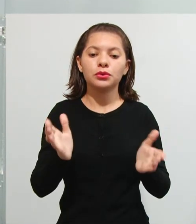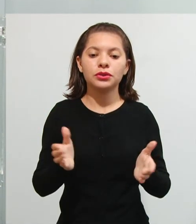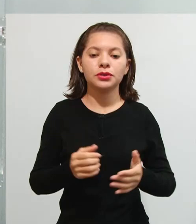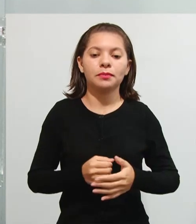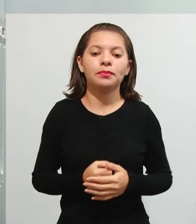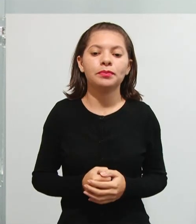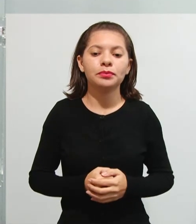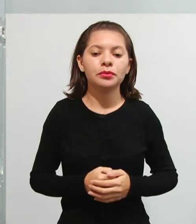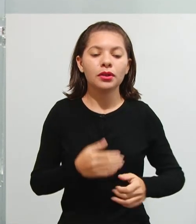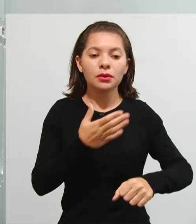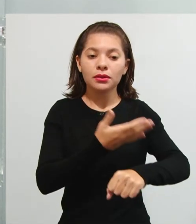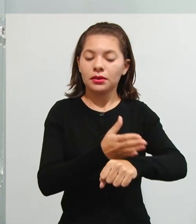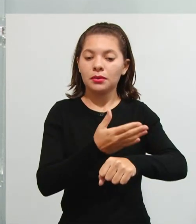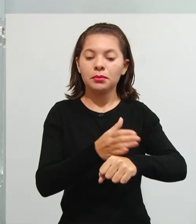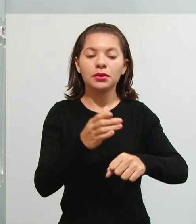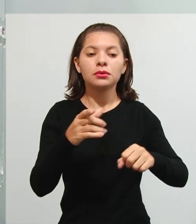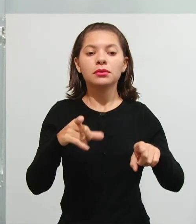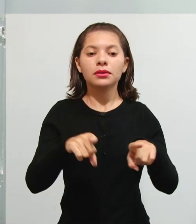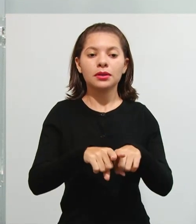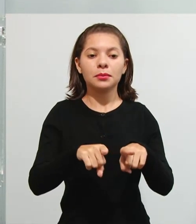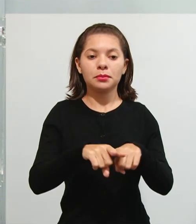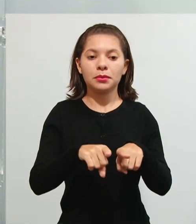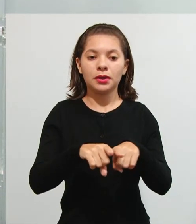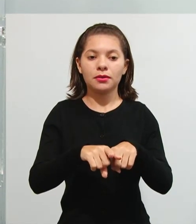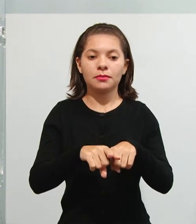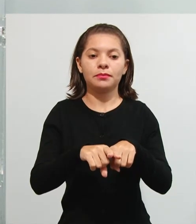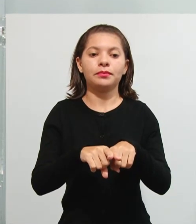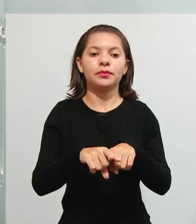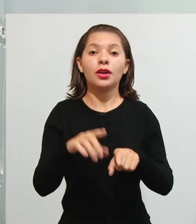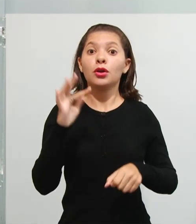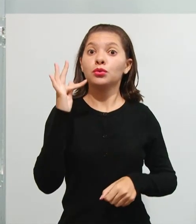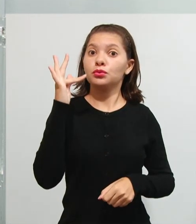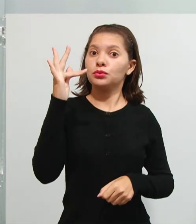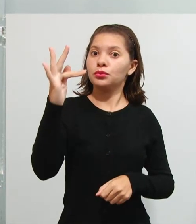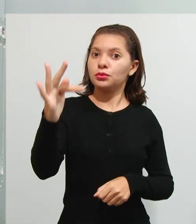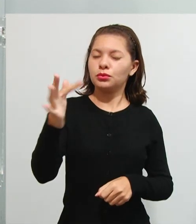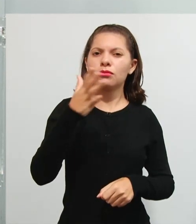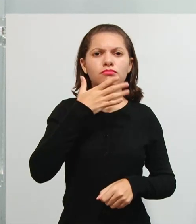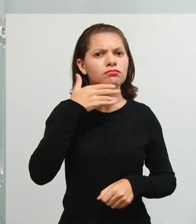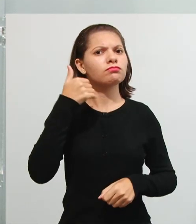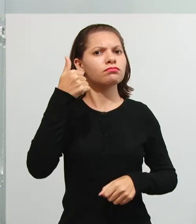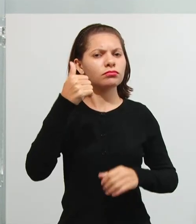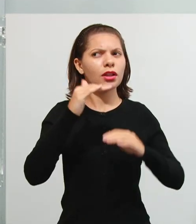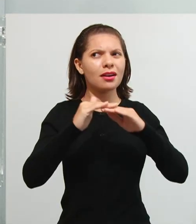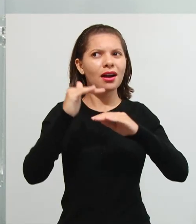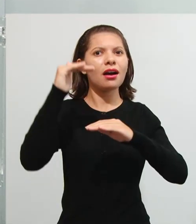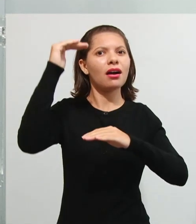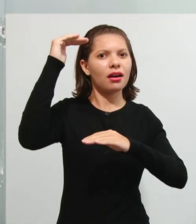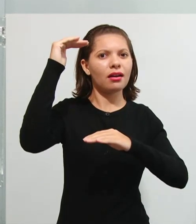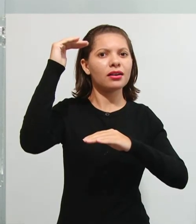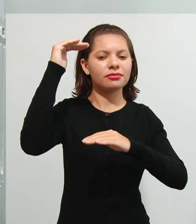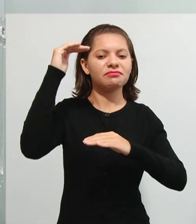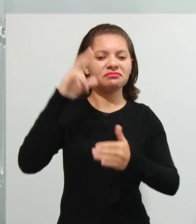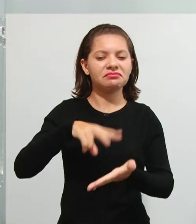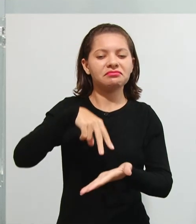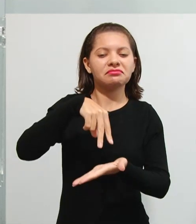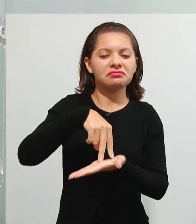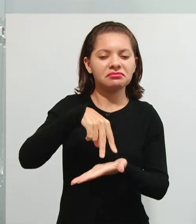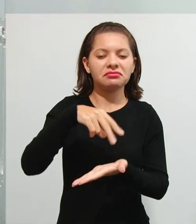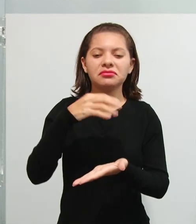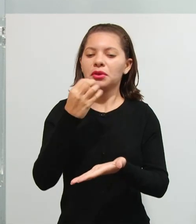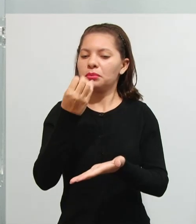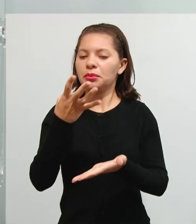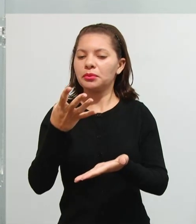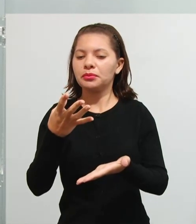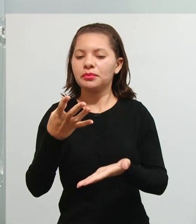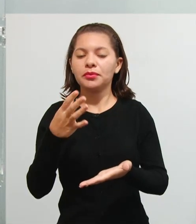Com treinamento, como que elas possam galgar assim, melhorias futuras, né? Evoluir na profissão, crescer profissionalmente. Como